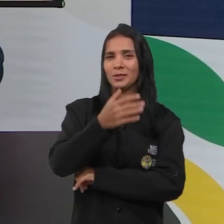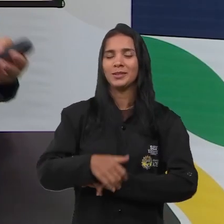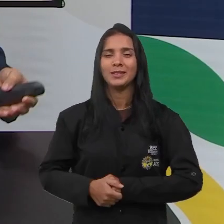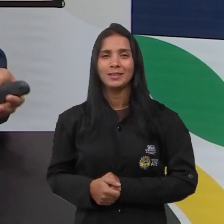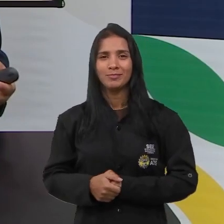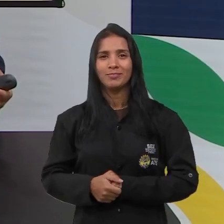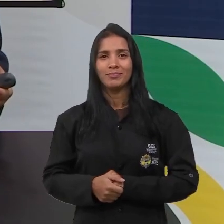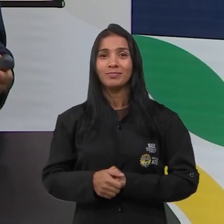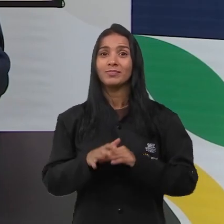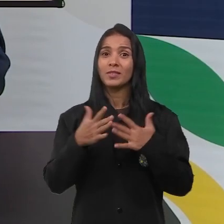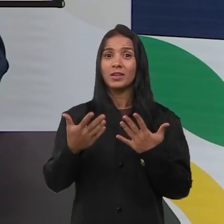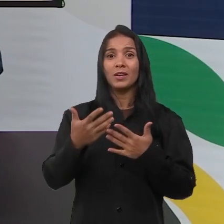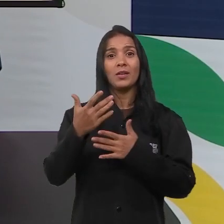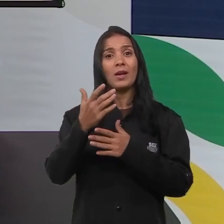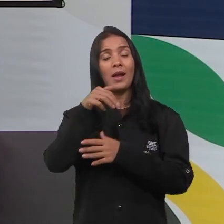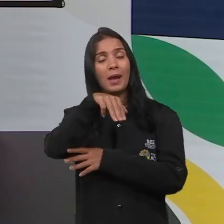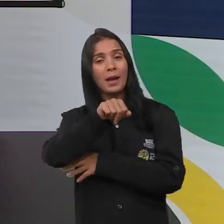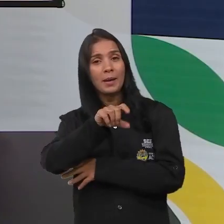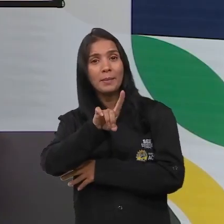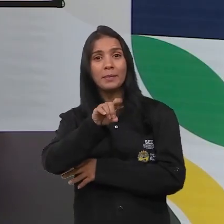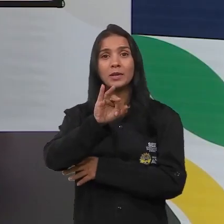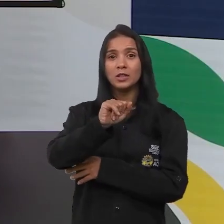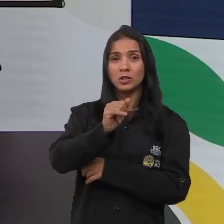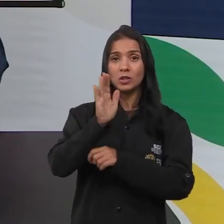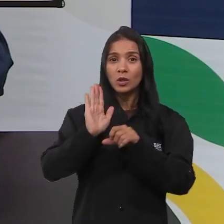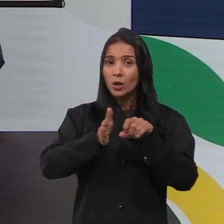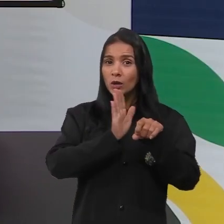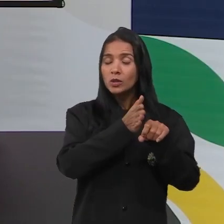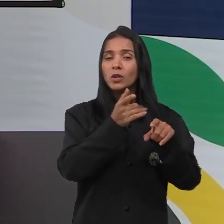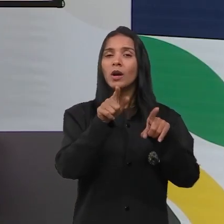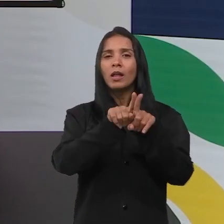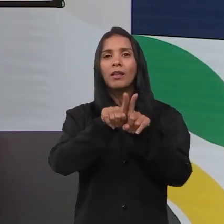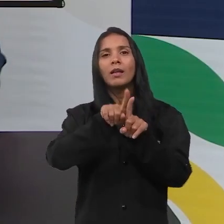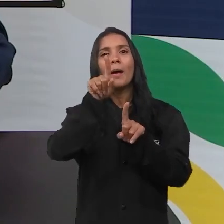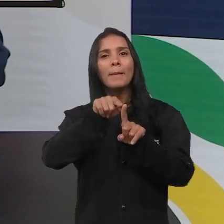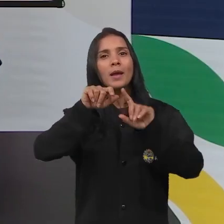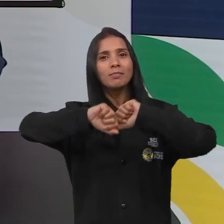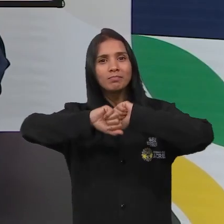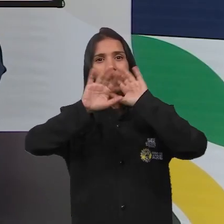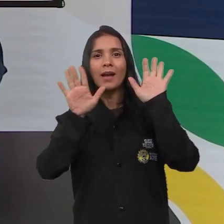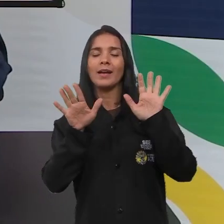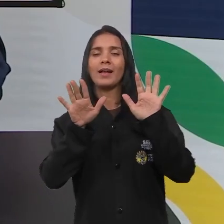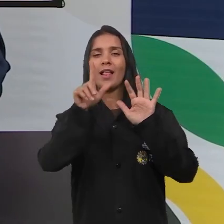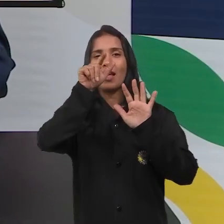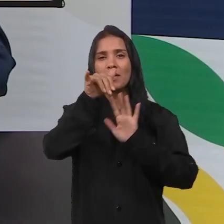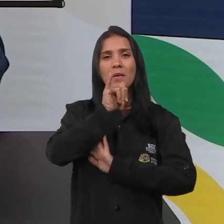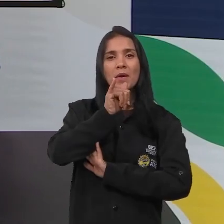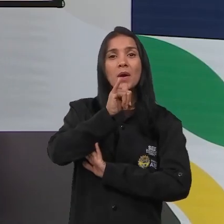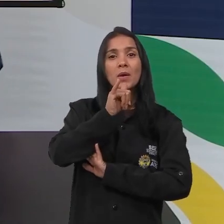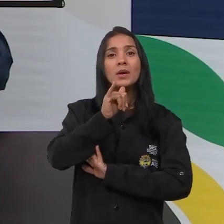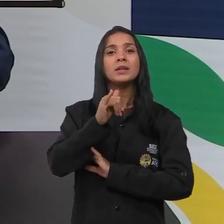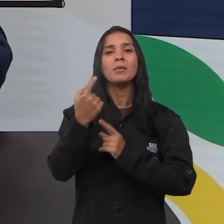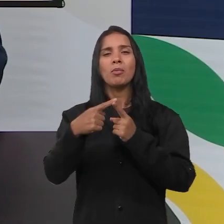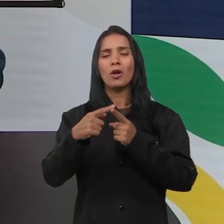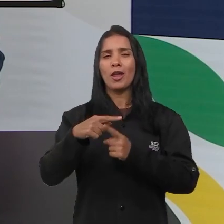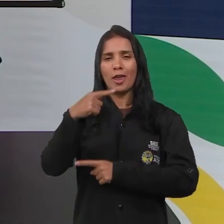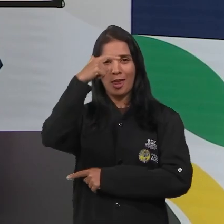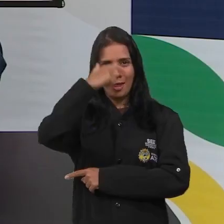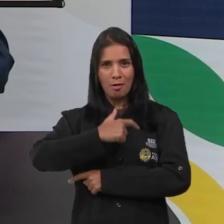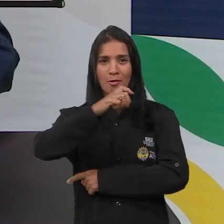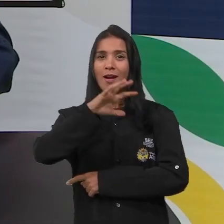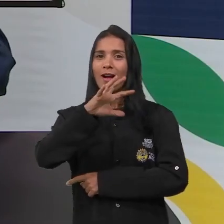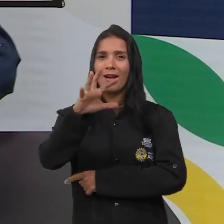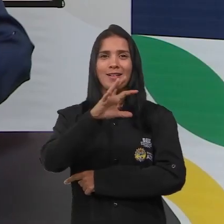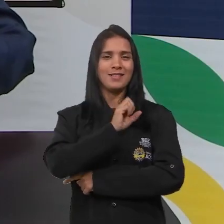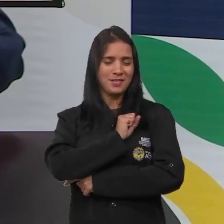E a mandioca é um exemplo bem claro disso. Eu posso falar, inclusive, por mim, eu amo farinha, amo